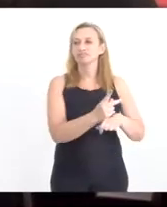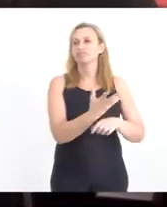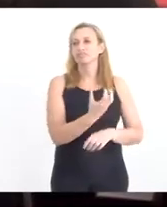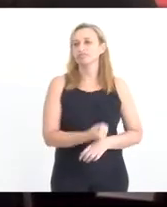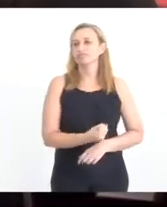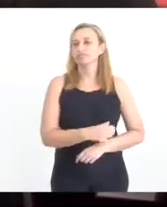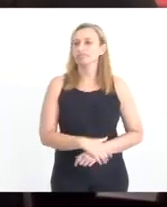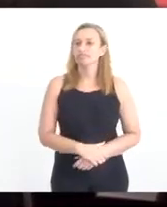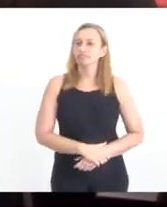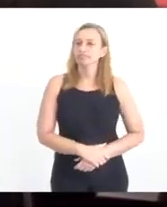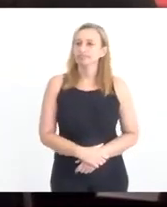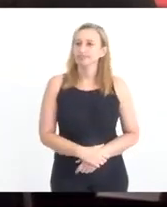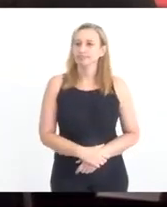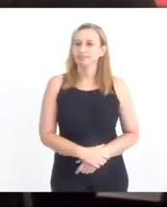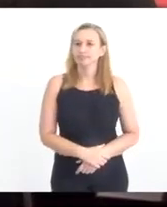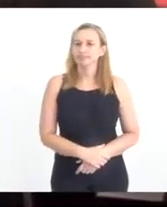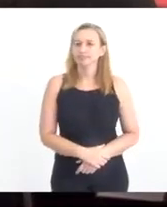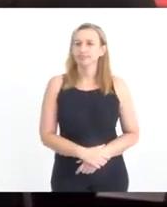prêmio